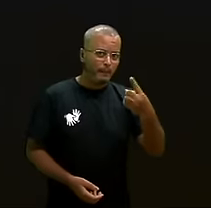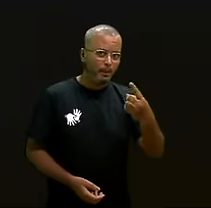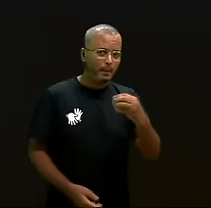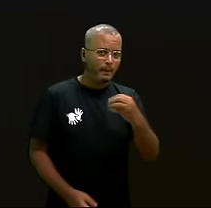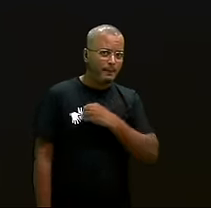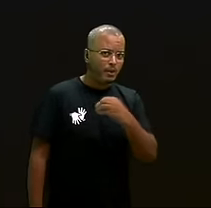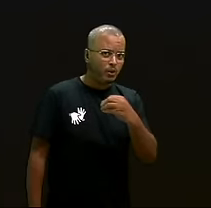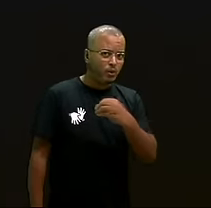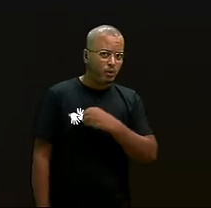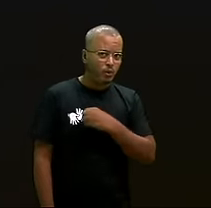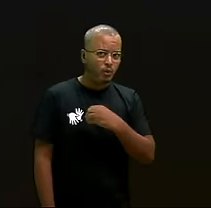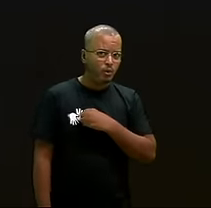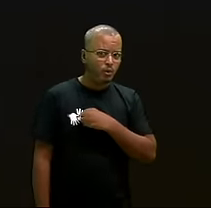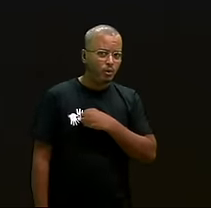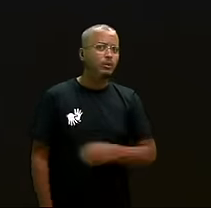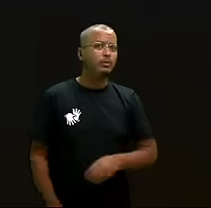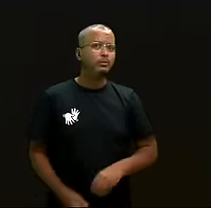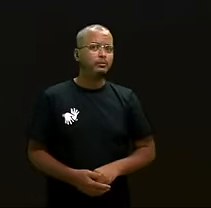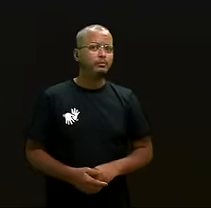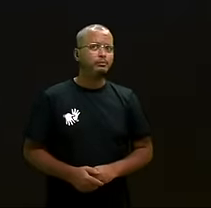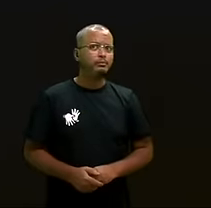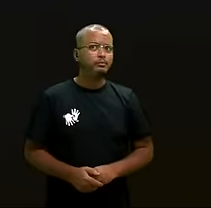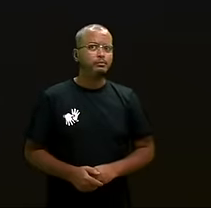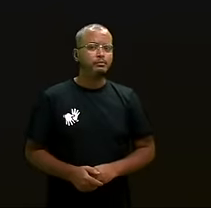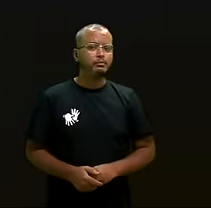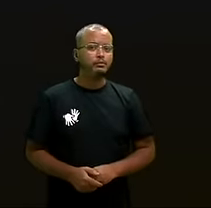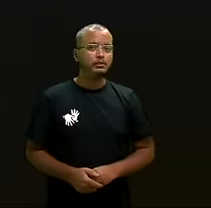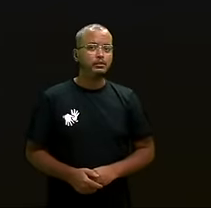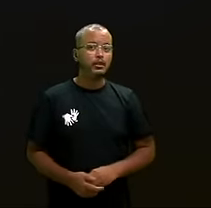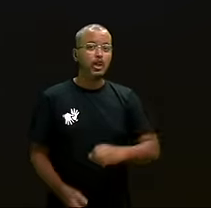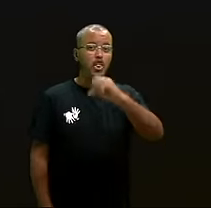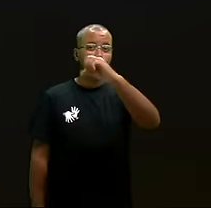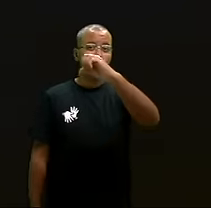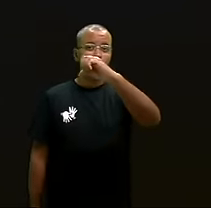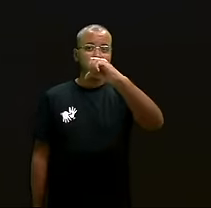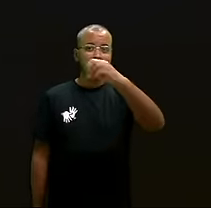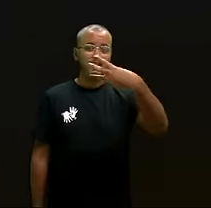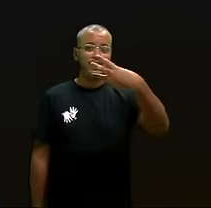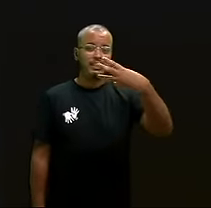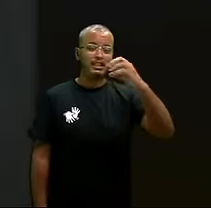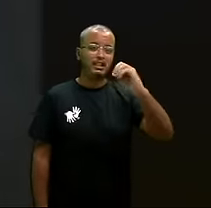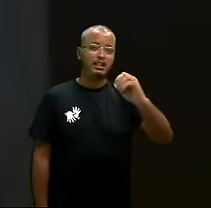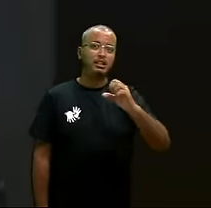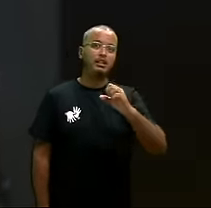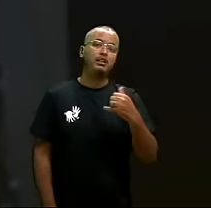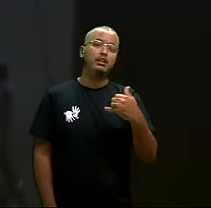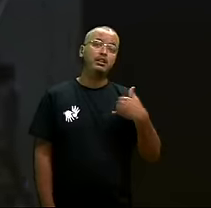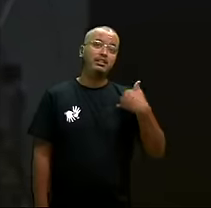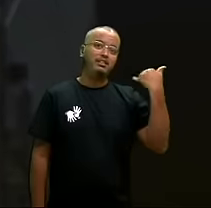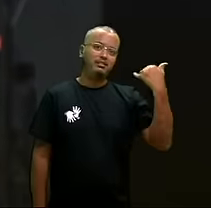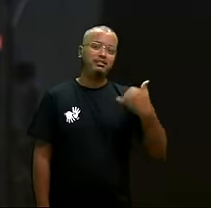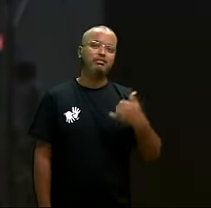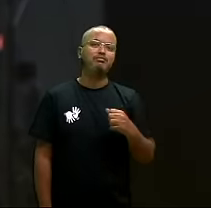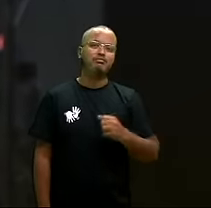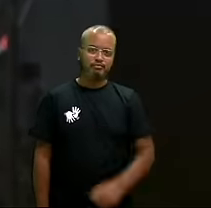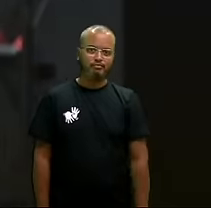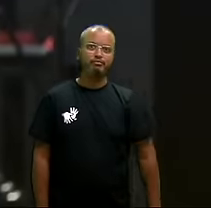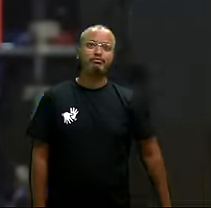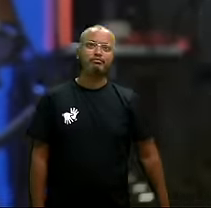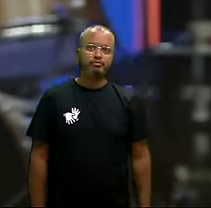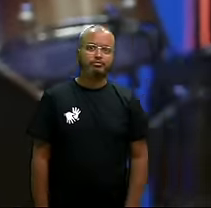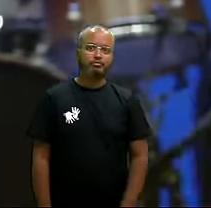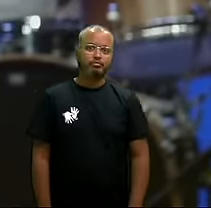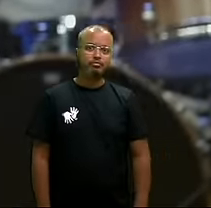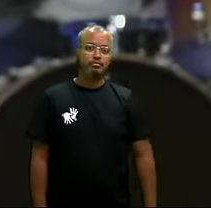Quantos anos Adão viveu depois que ele pecou? 930 anos. Adão morreu com 930 anos. Você sabe